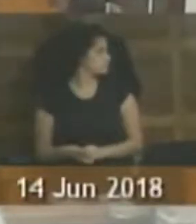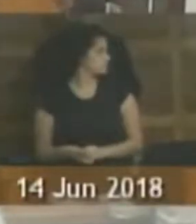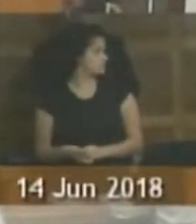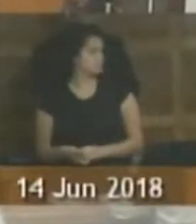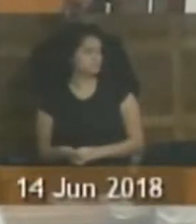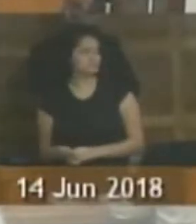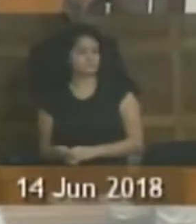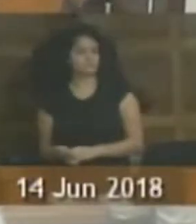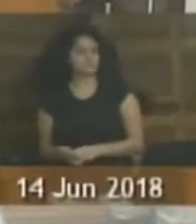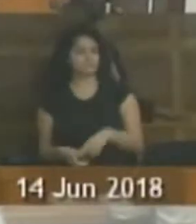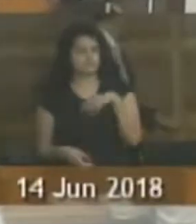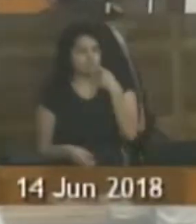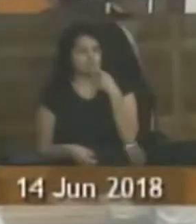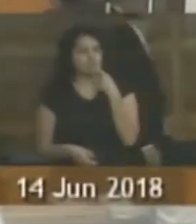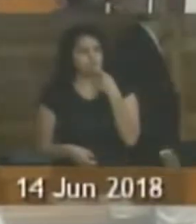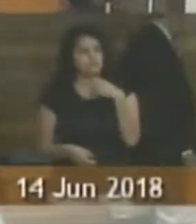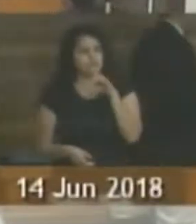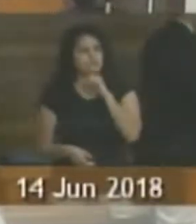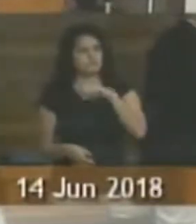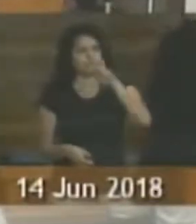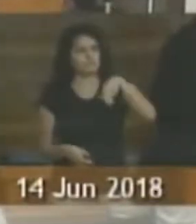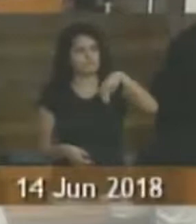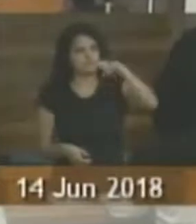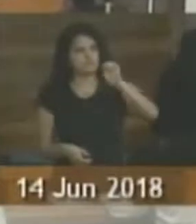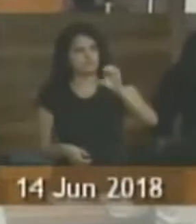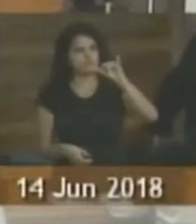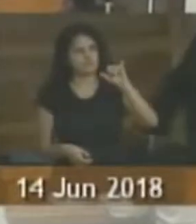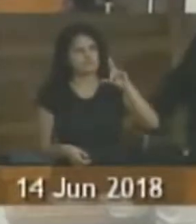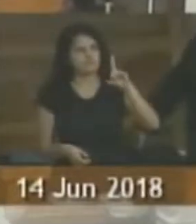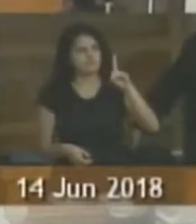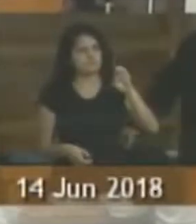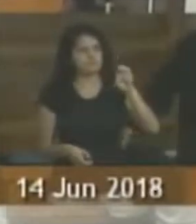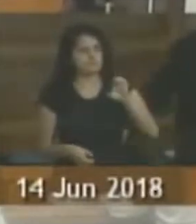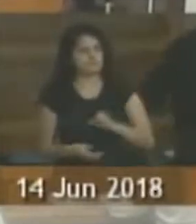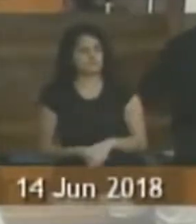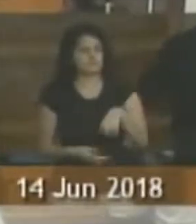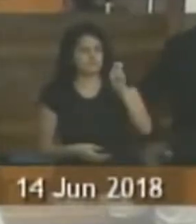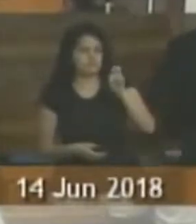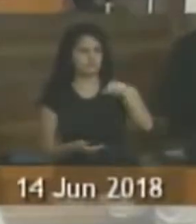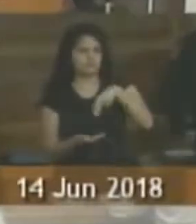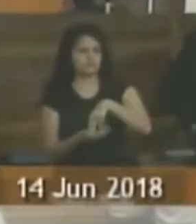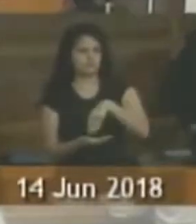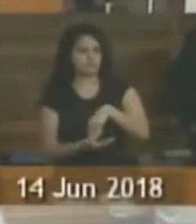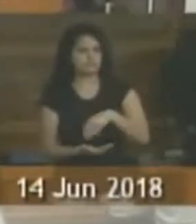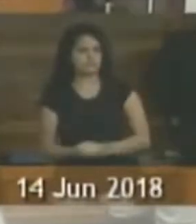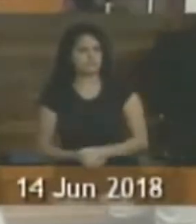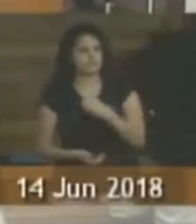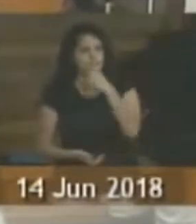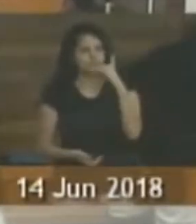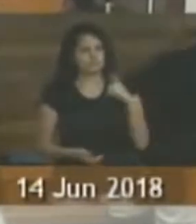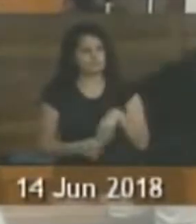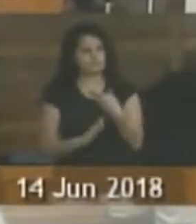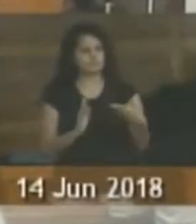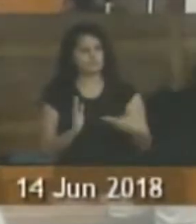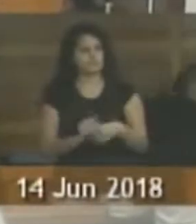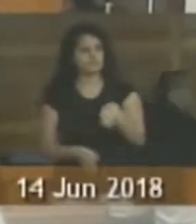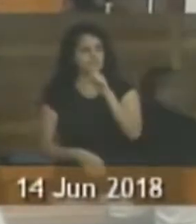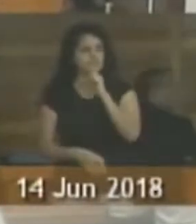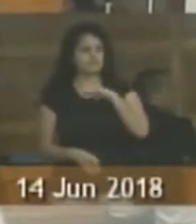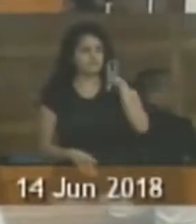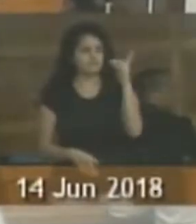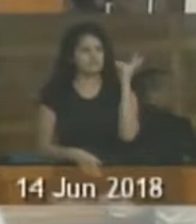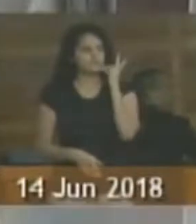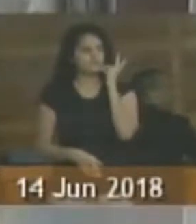Foi agora. Com a palavra a senhora Neide Azevedo da Silva, pelo prazo de 5 minutos. Bom dia a todos, senhores